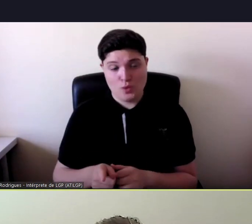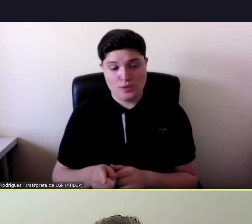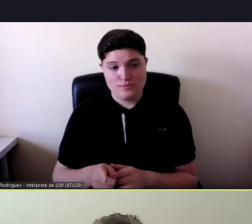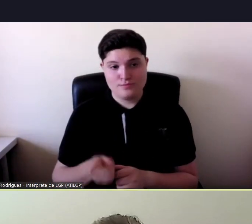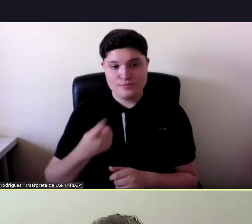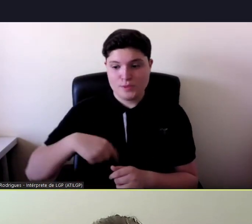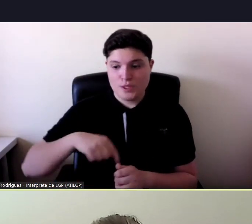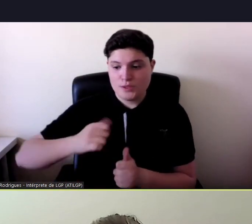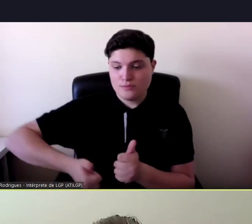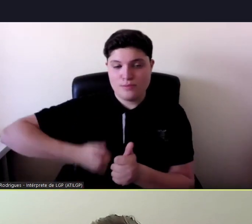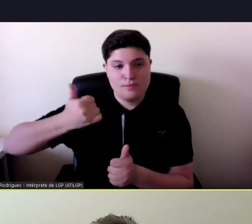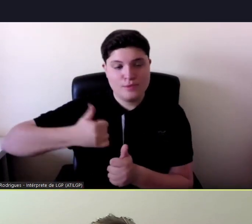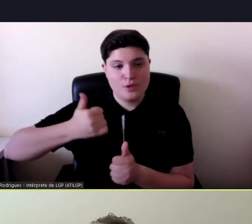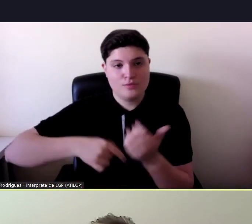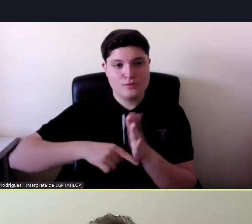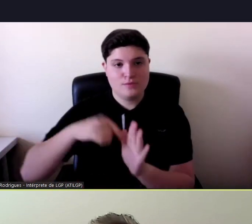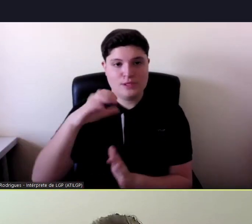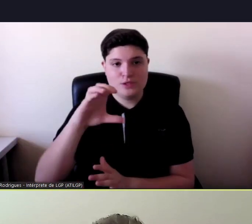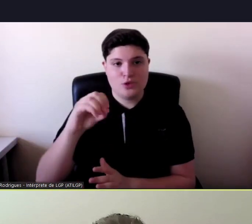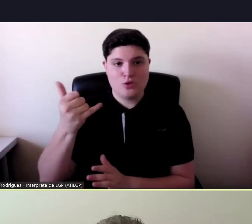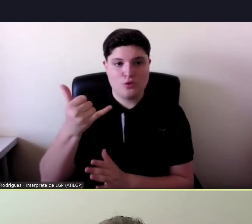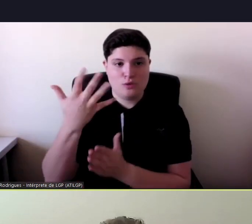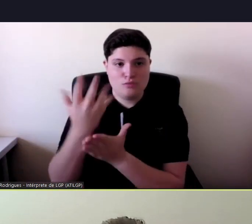e colocando-lhe uma questão mais